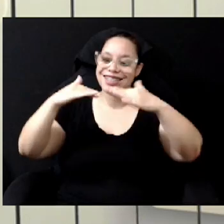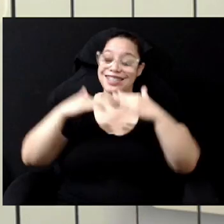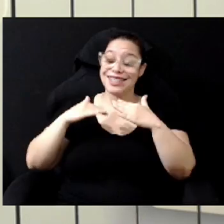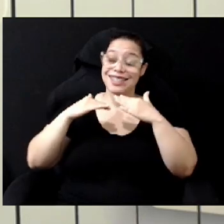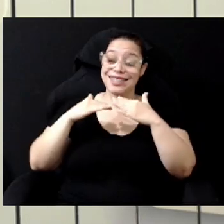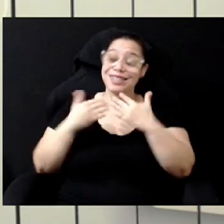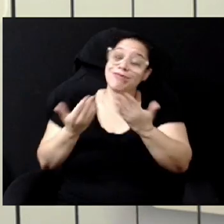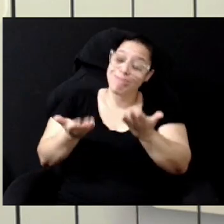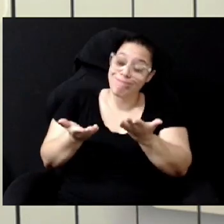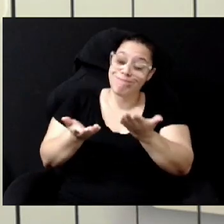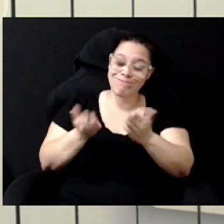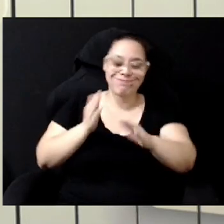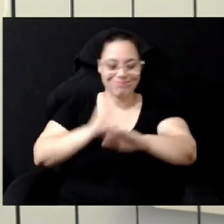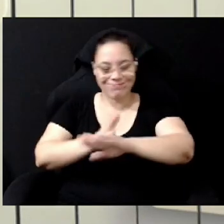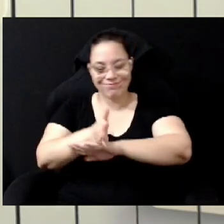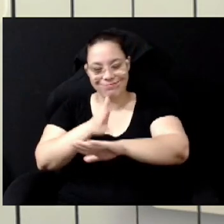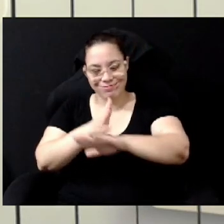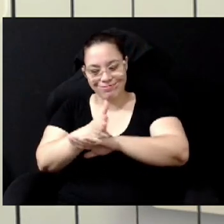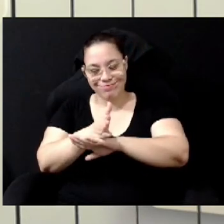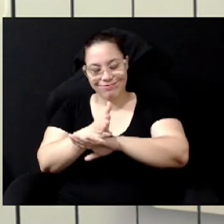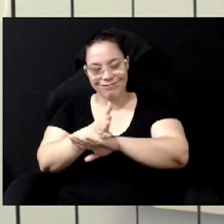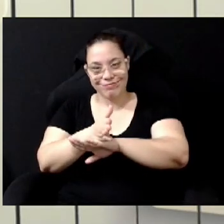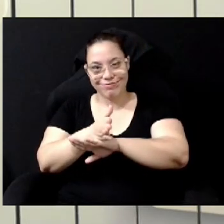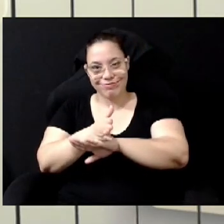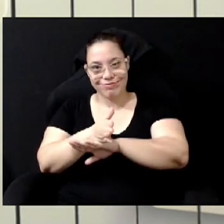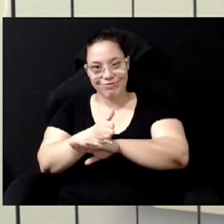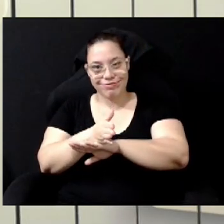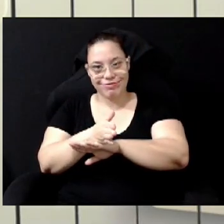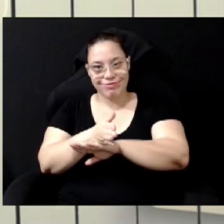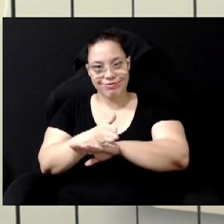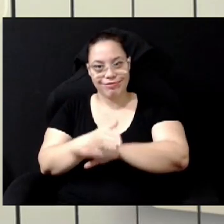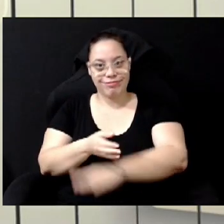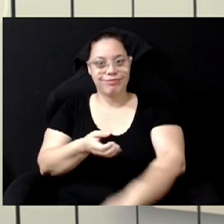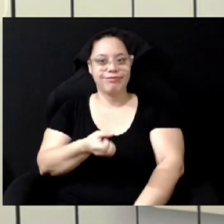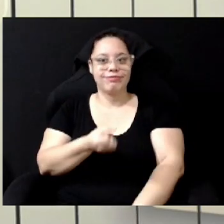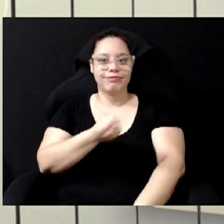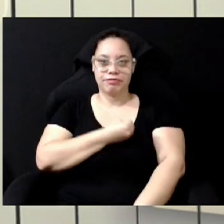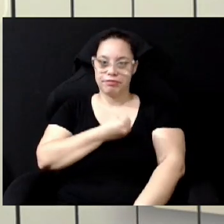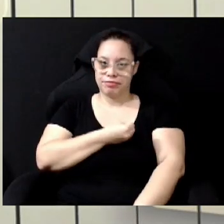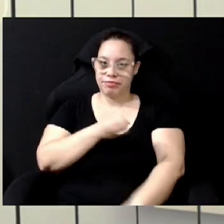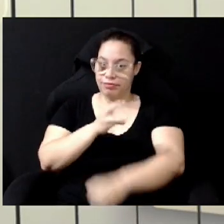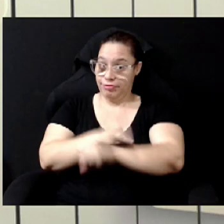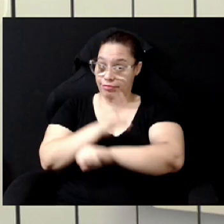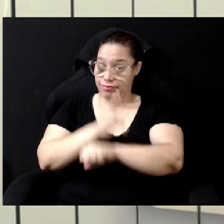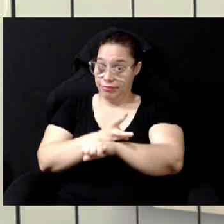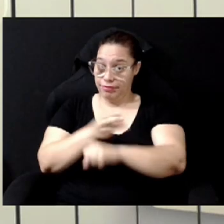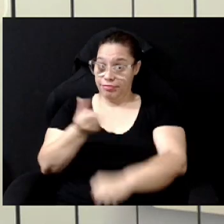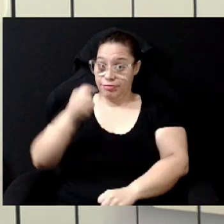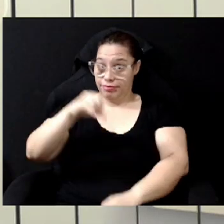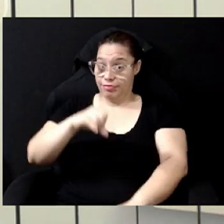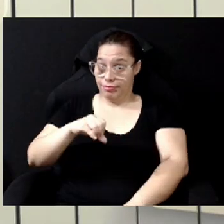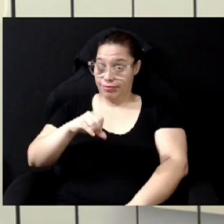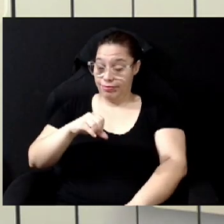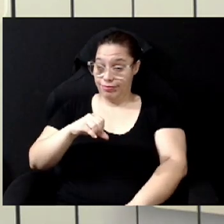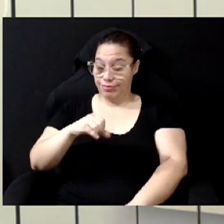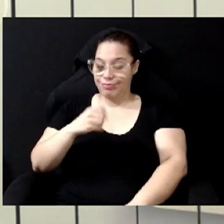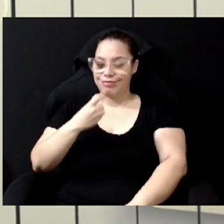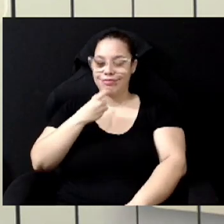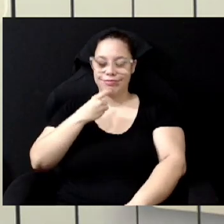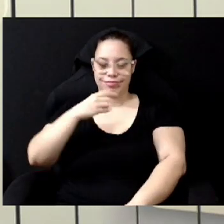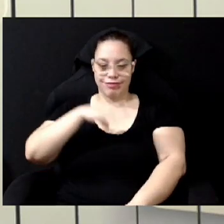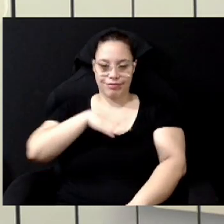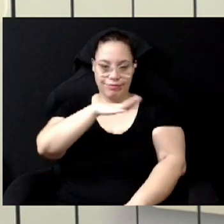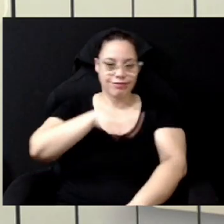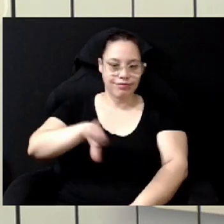audiência e participe. Mande a sua mensagem para o número do nosso WhatsApp. 19 é o nosso DDD, para você que é